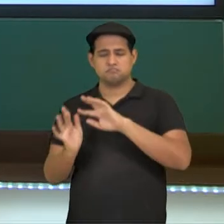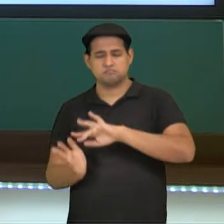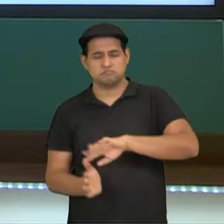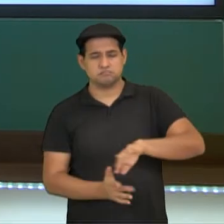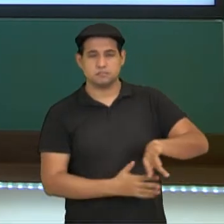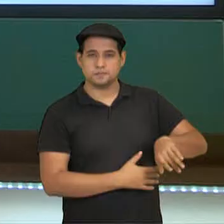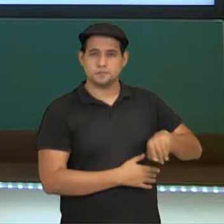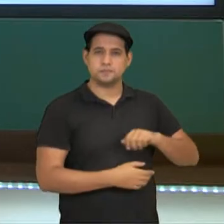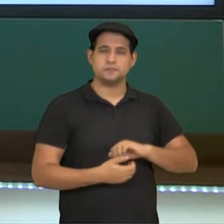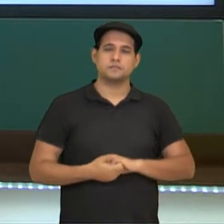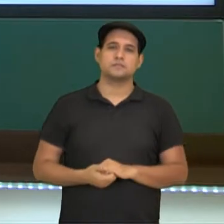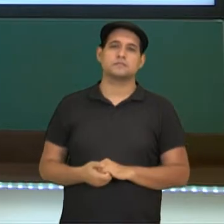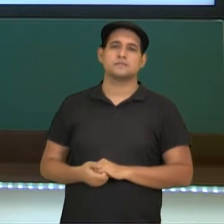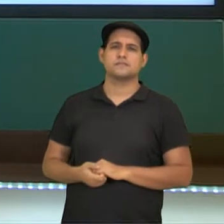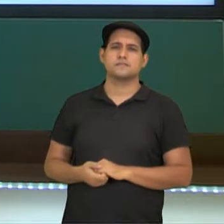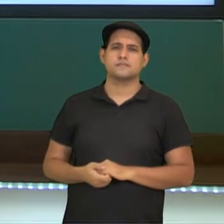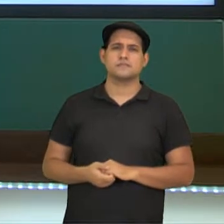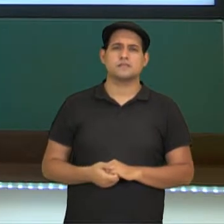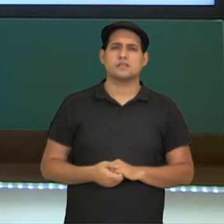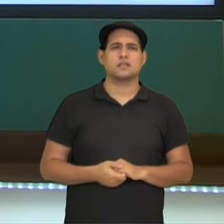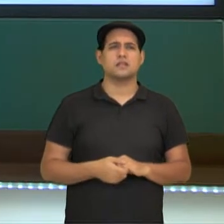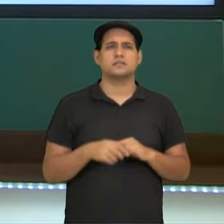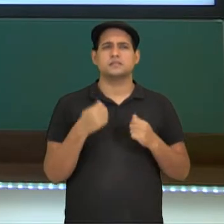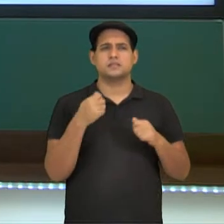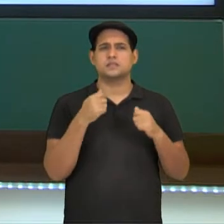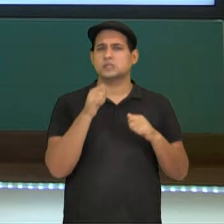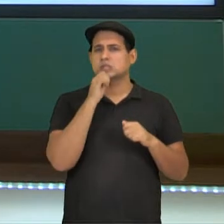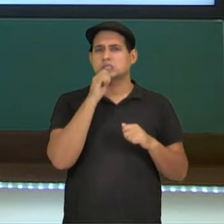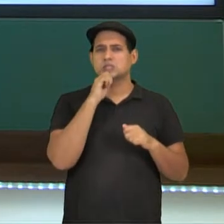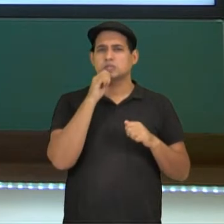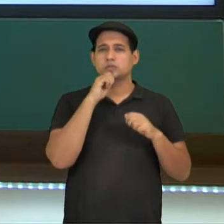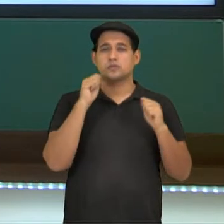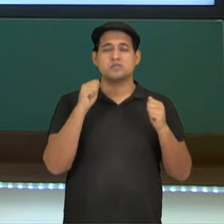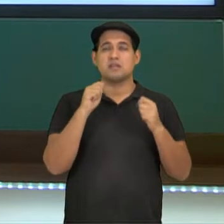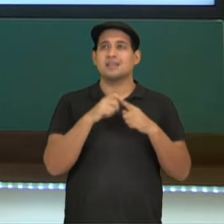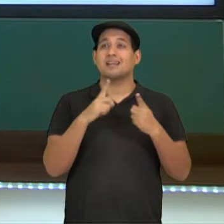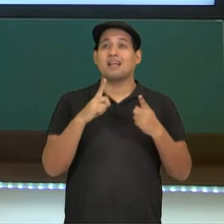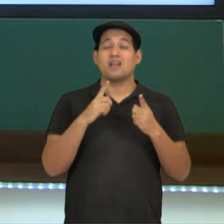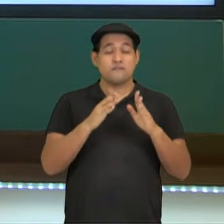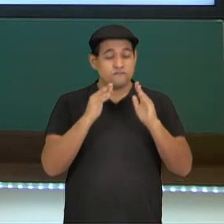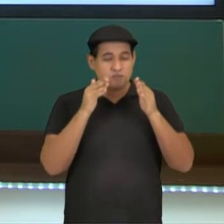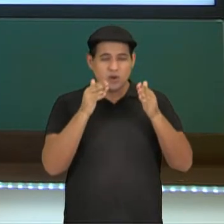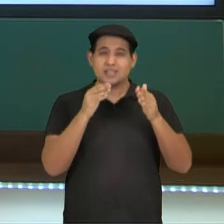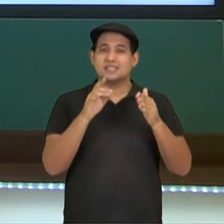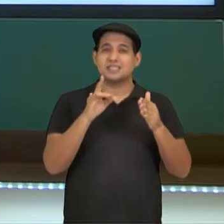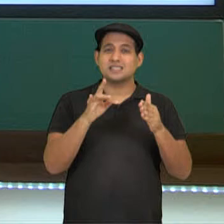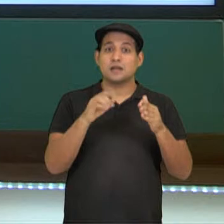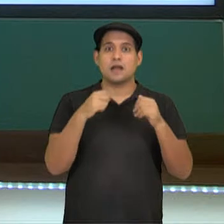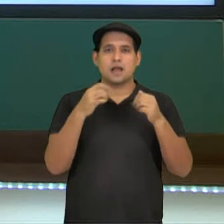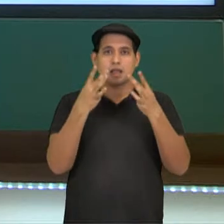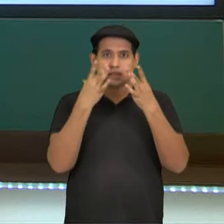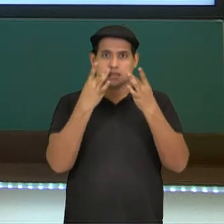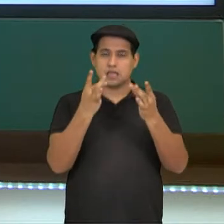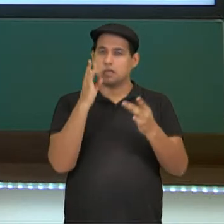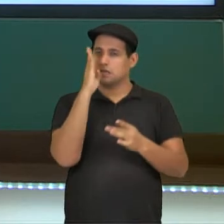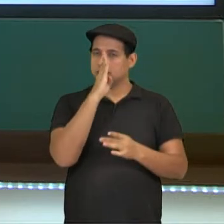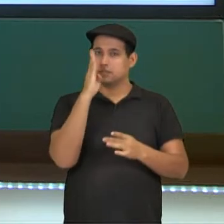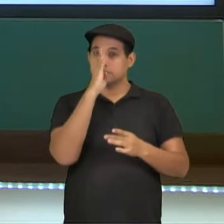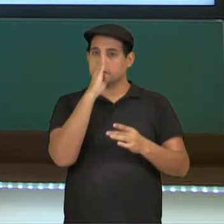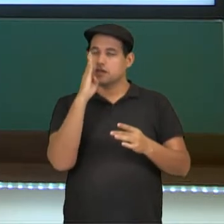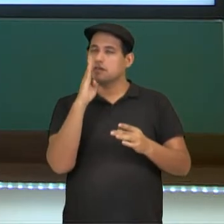outras questões. Não se cobre muito. Se você perder a concentração, procure perceber a distração